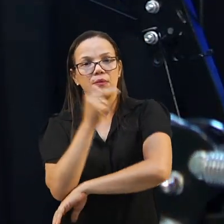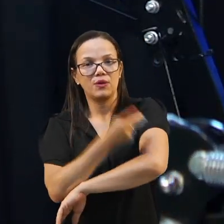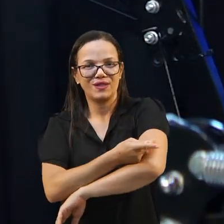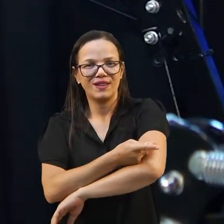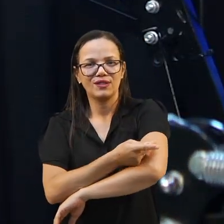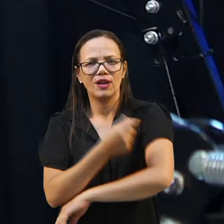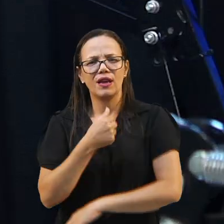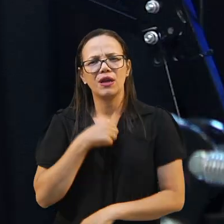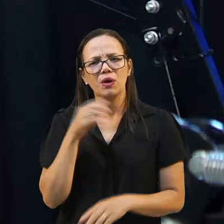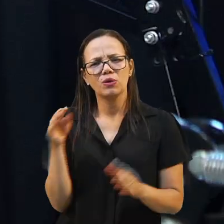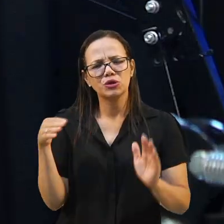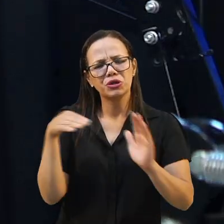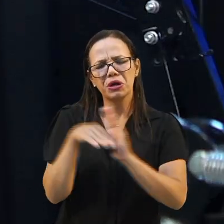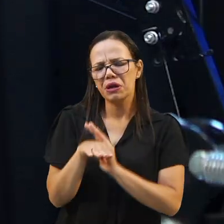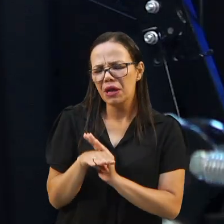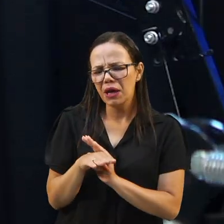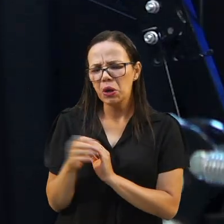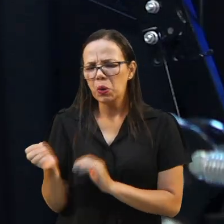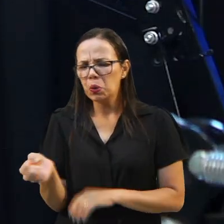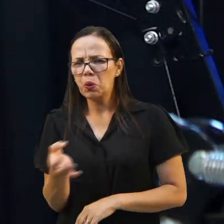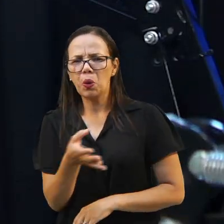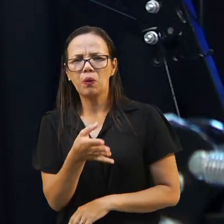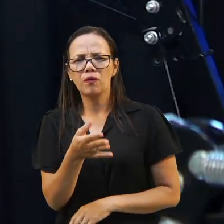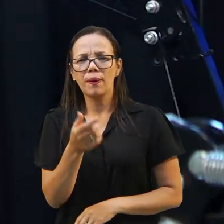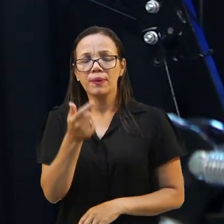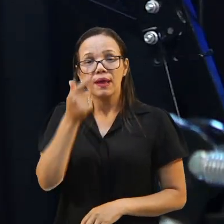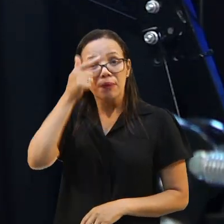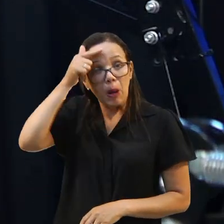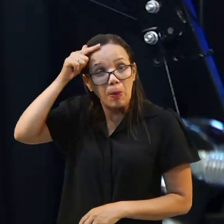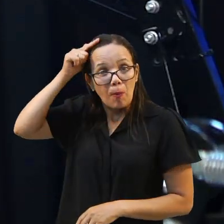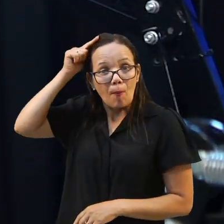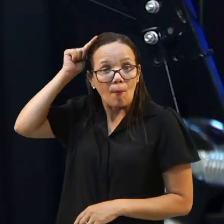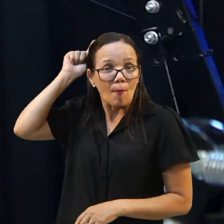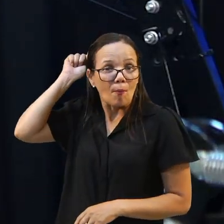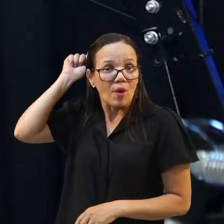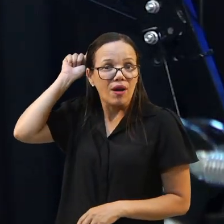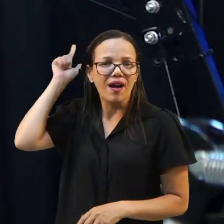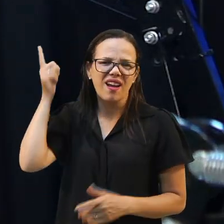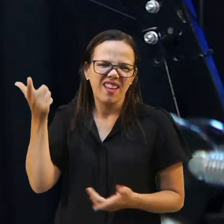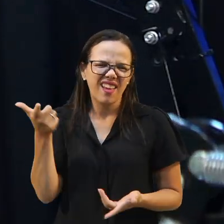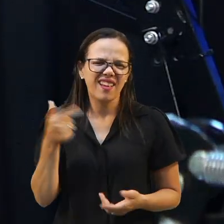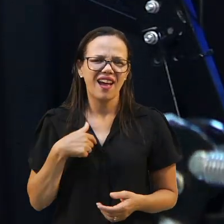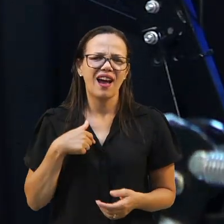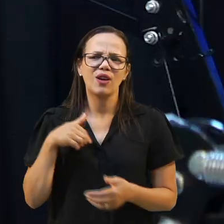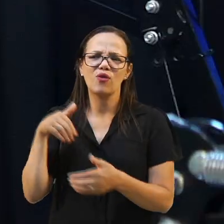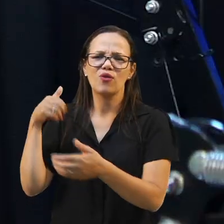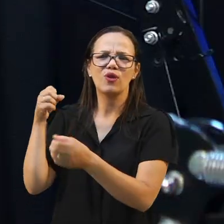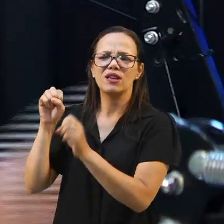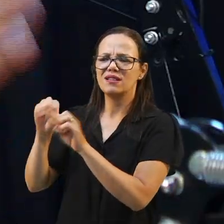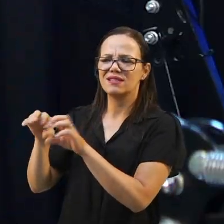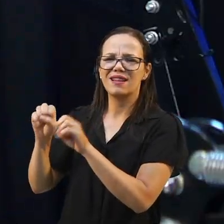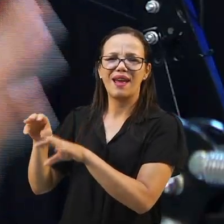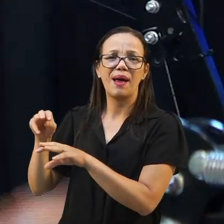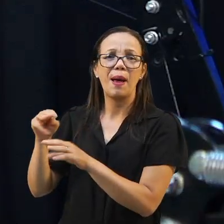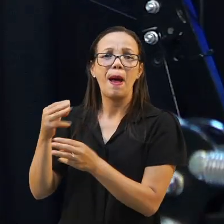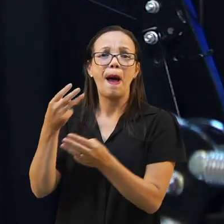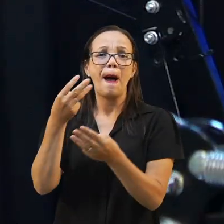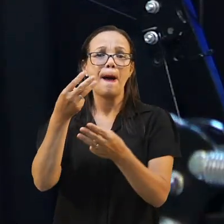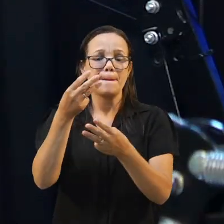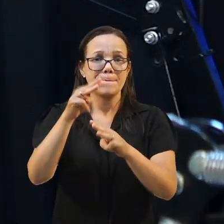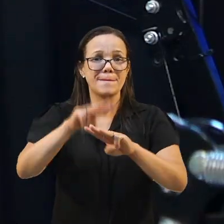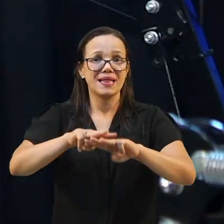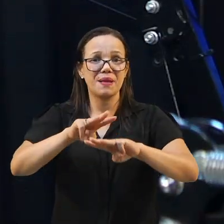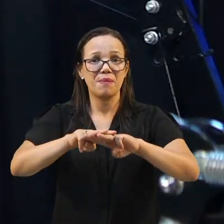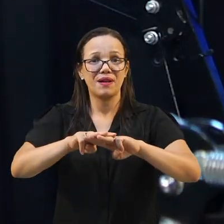calouro, careca, na escola do Parque Municipal, fui dar aula de matemática e aí depois